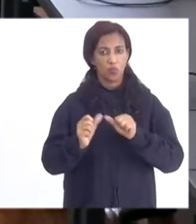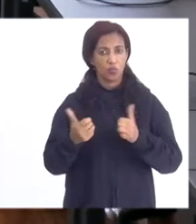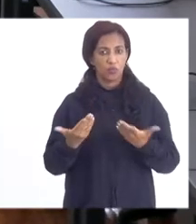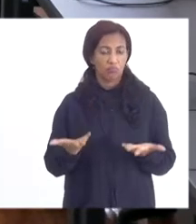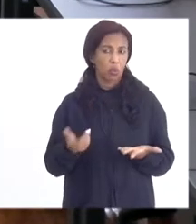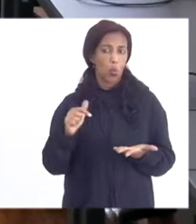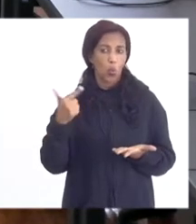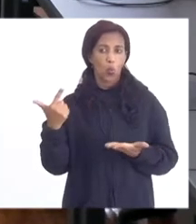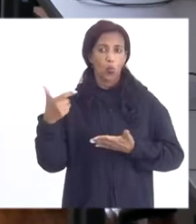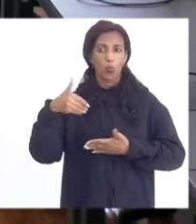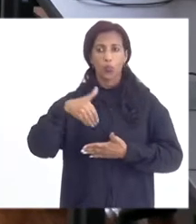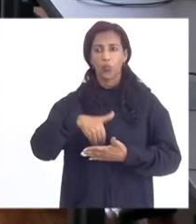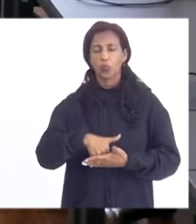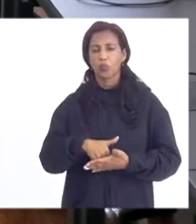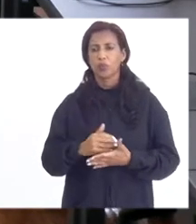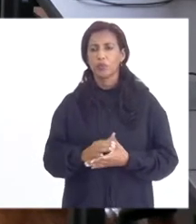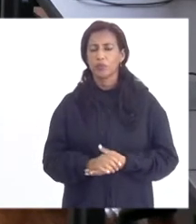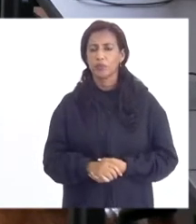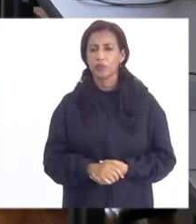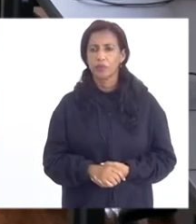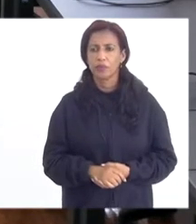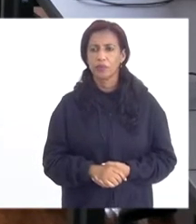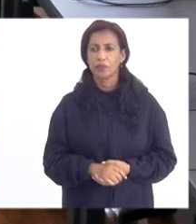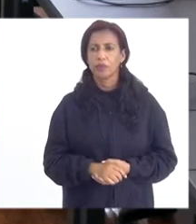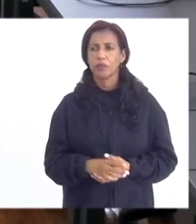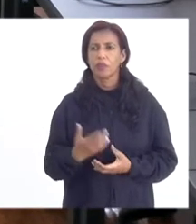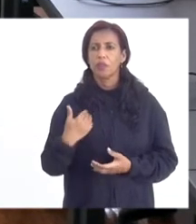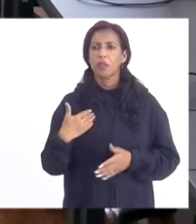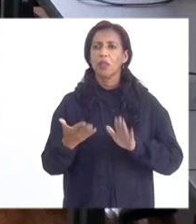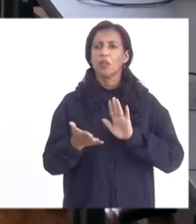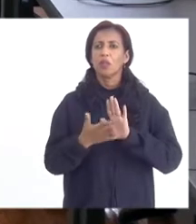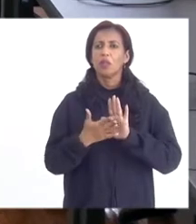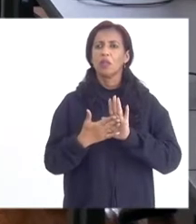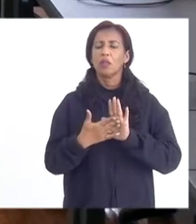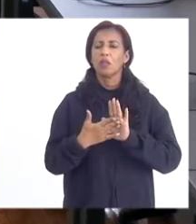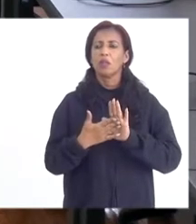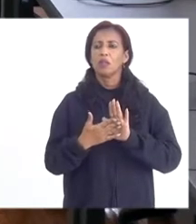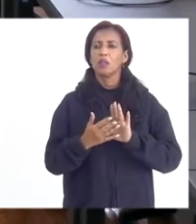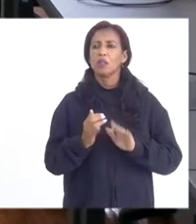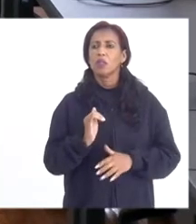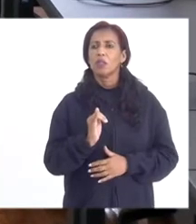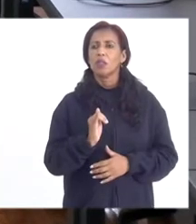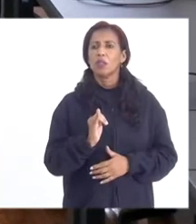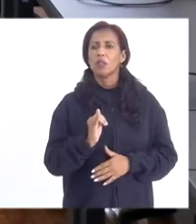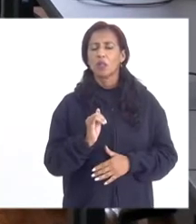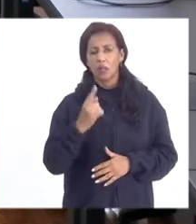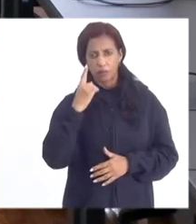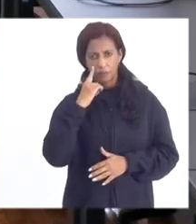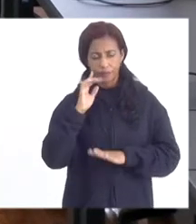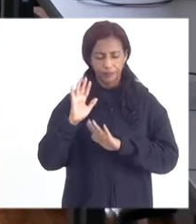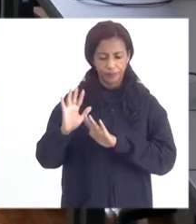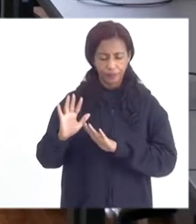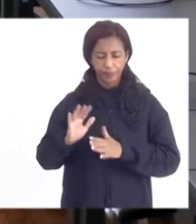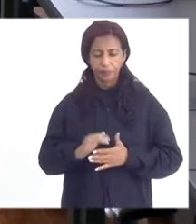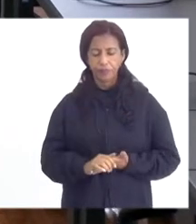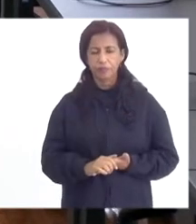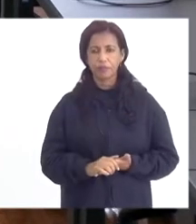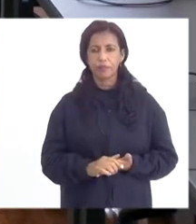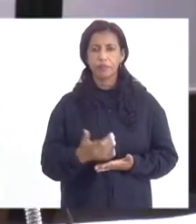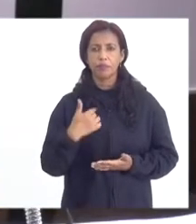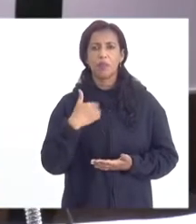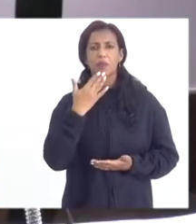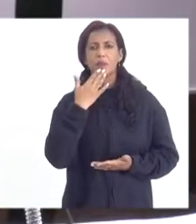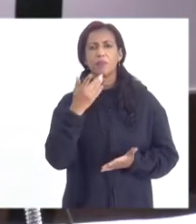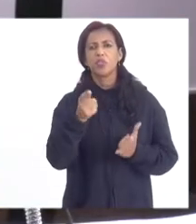outro voto. Olha só, não, eu proponho o voto, então, de inconstitucionalidade. Não, olha só, eu prefiro